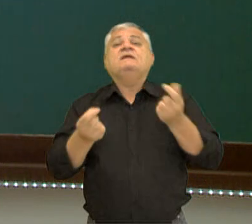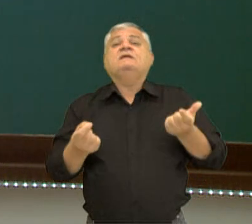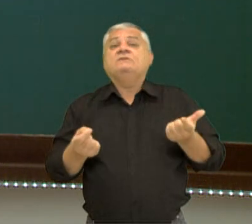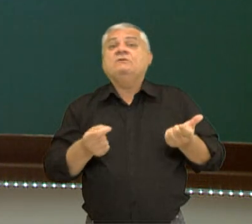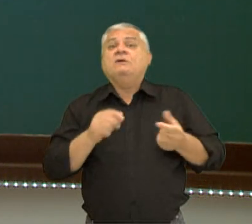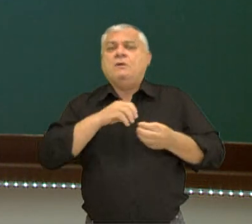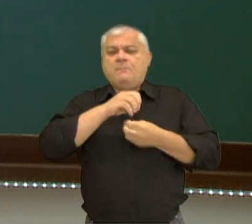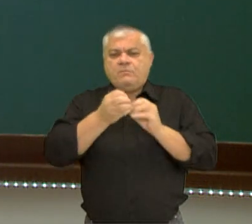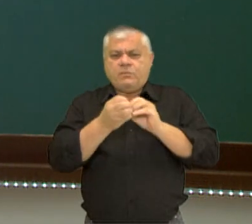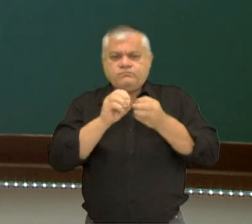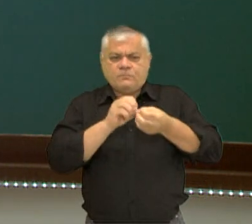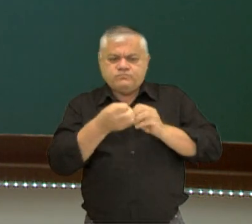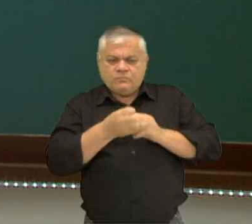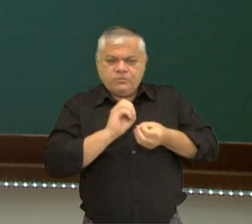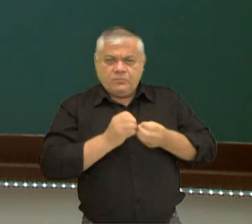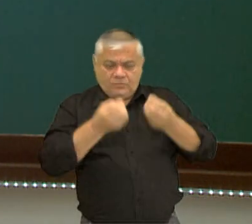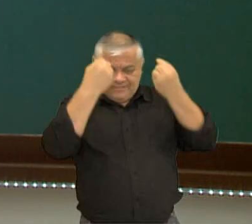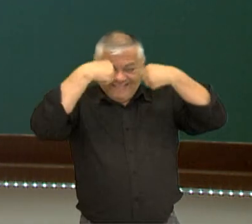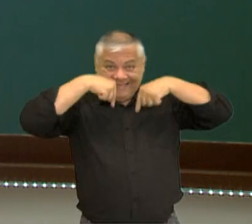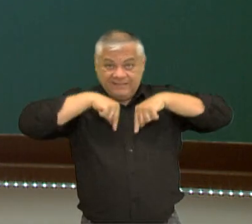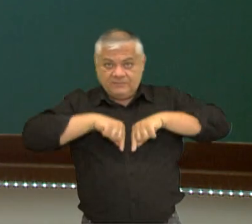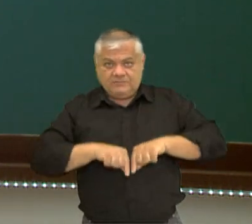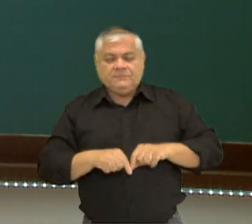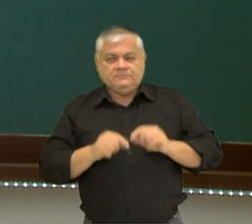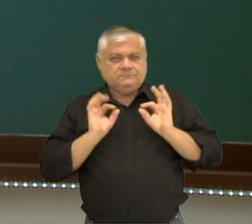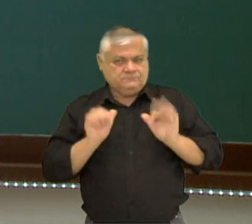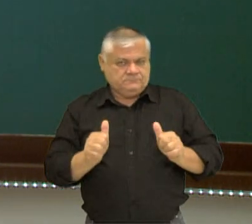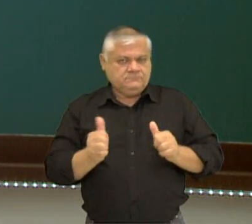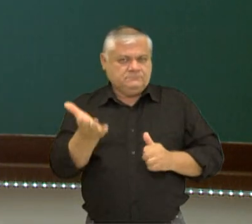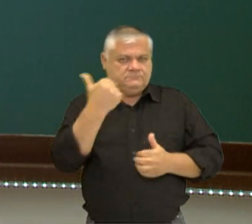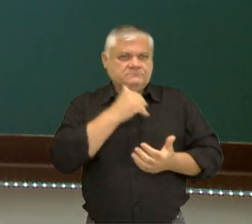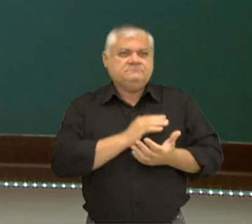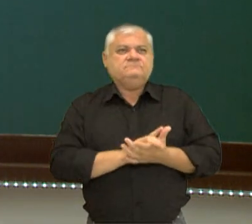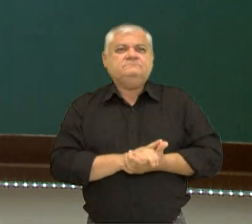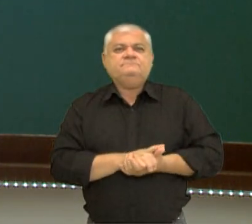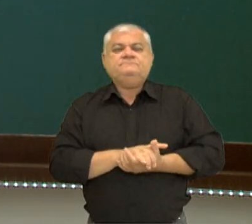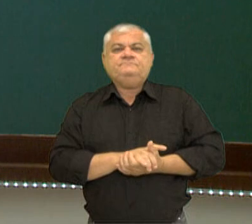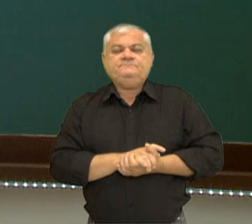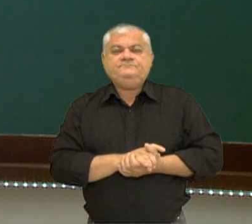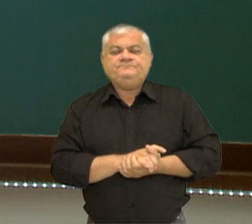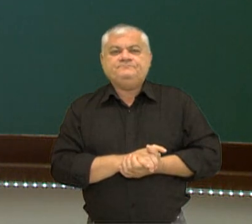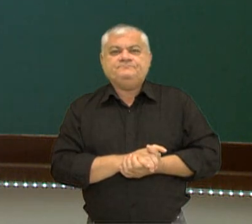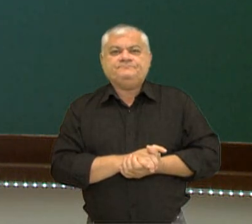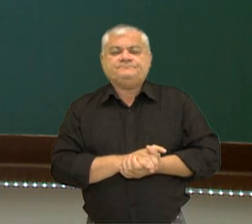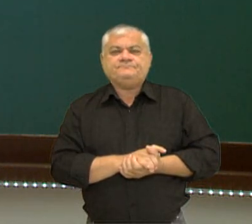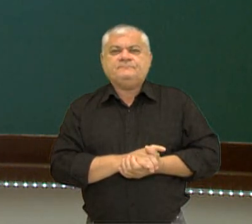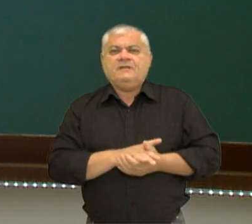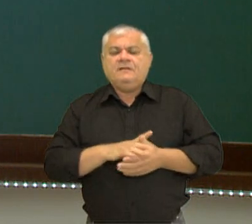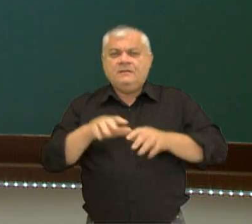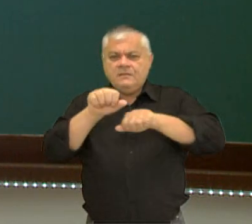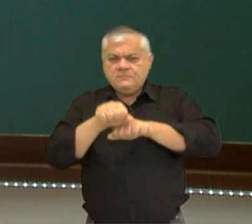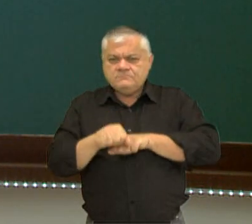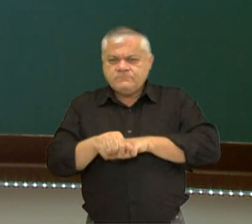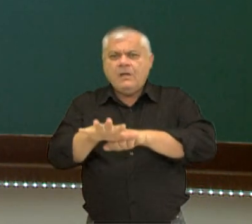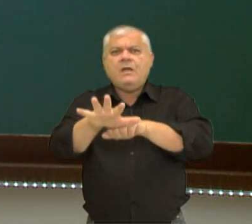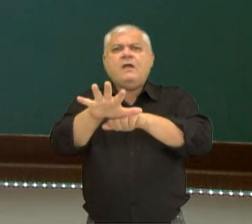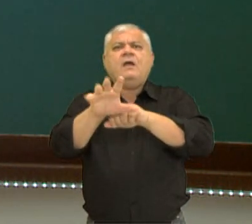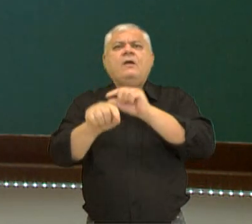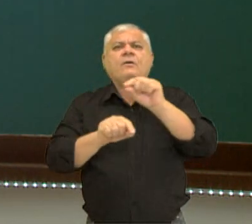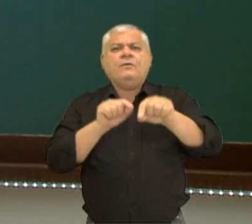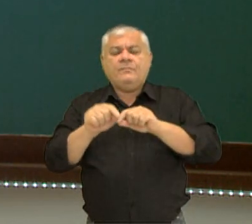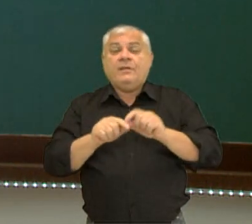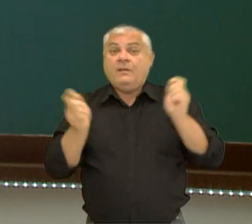se reproduzir dentro do corpo da pessoa. Então, vamos começar. Sobre a transmissão dessa doença, então